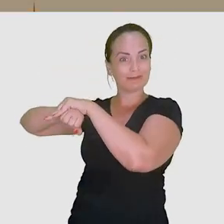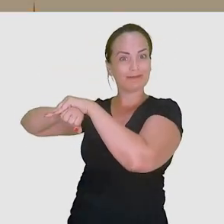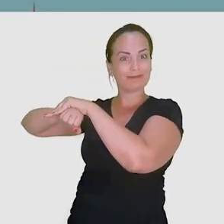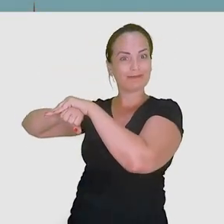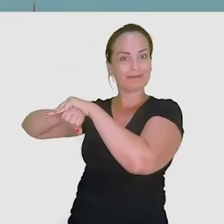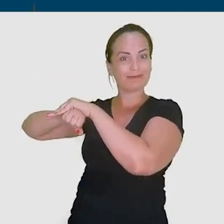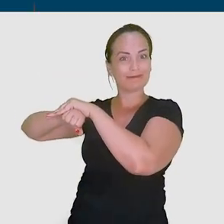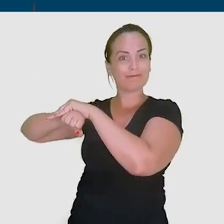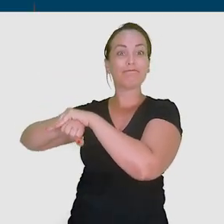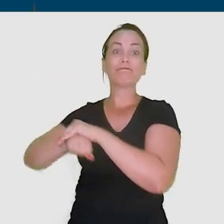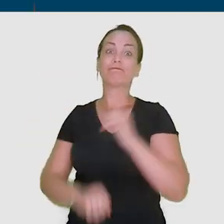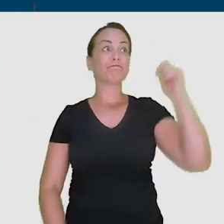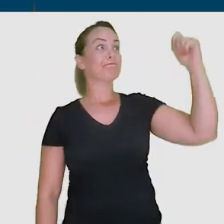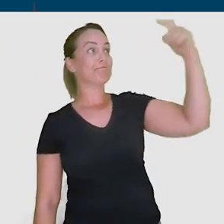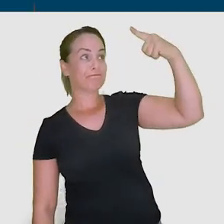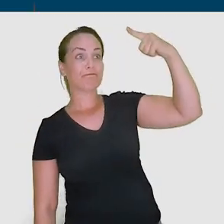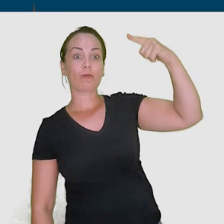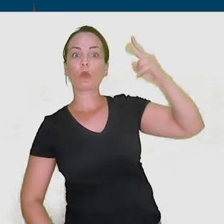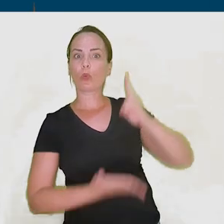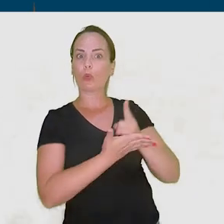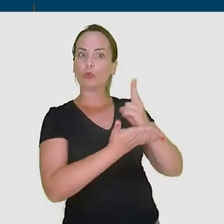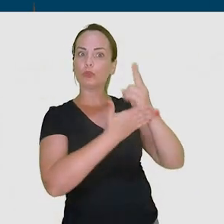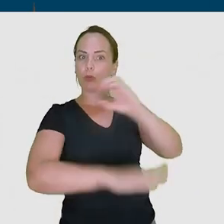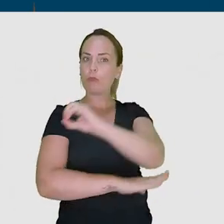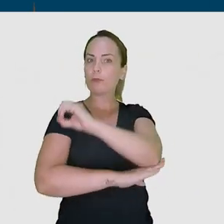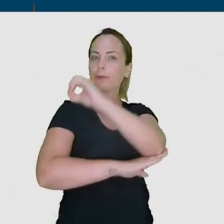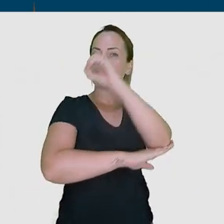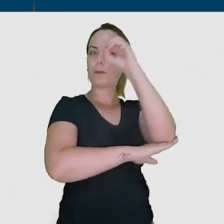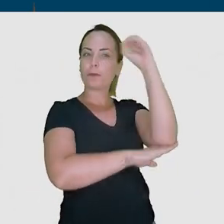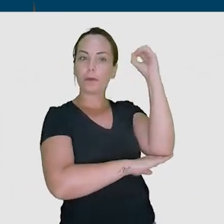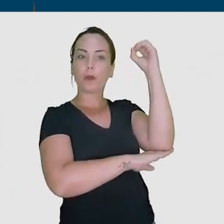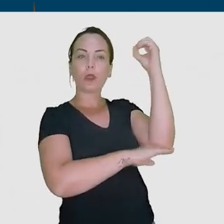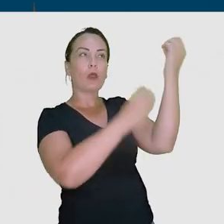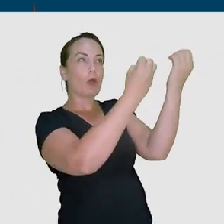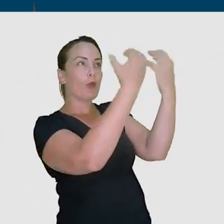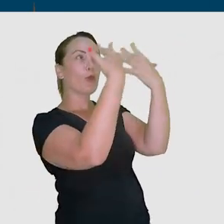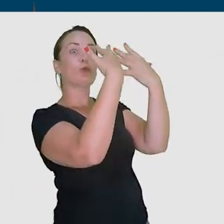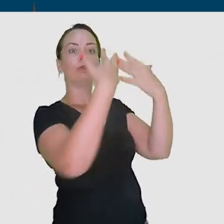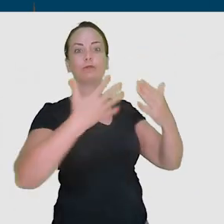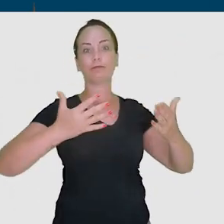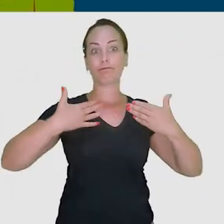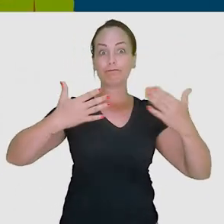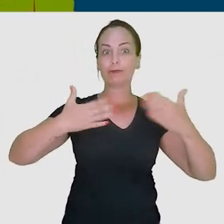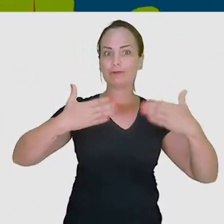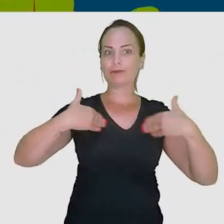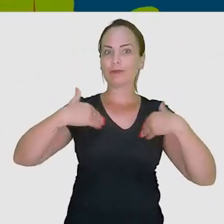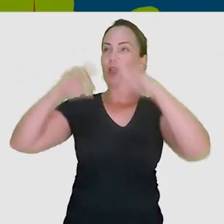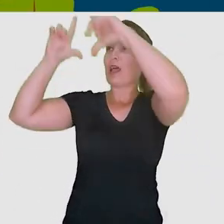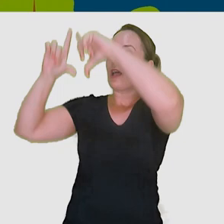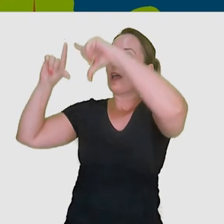astro noturno que vemos no céu. Assim, o Sol permaneceu no domínio do dia, trazendo luz e